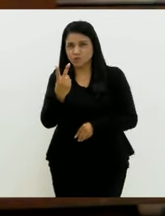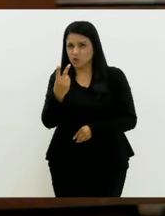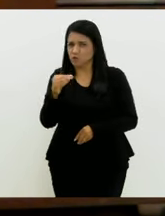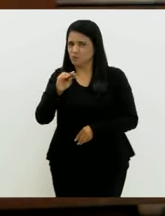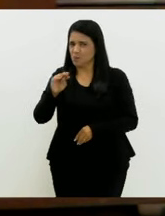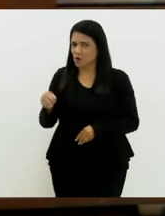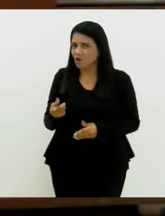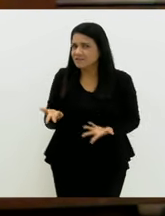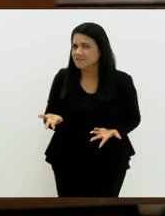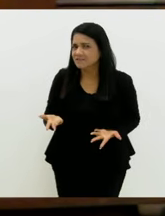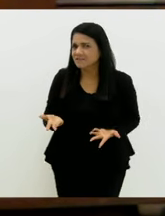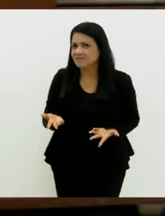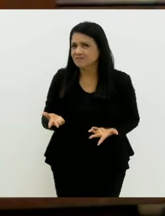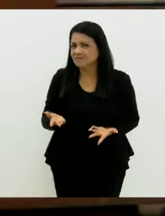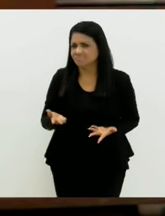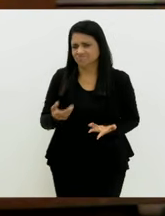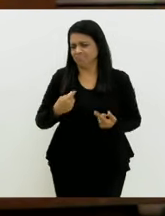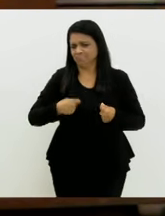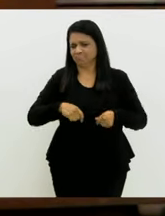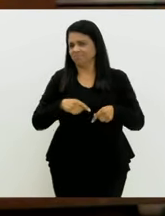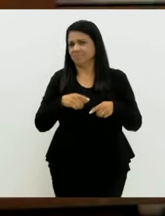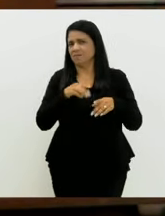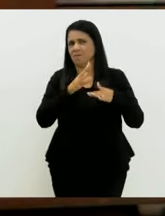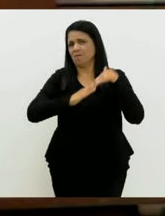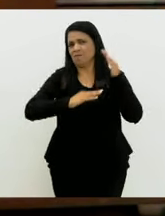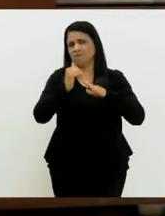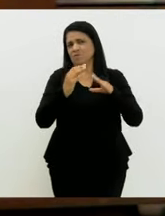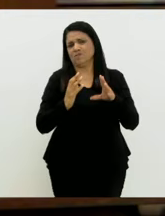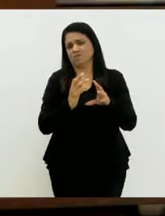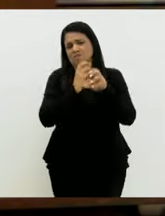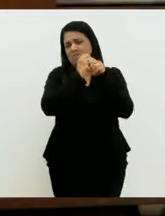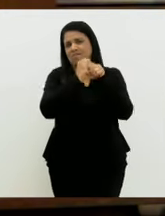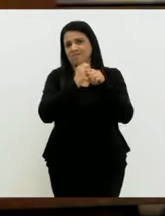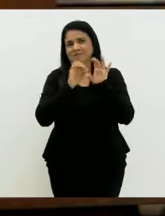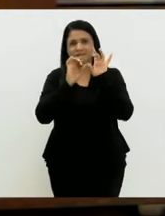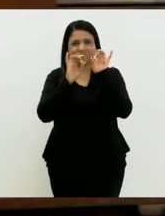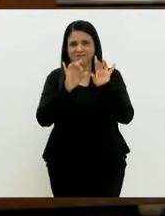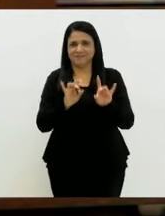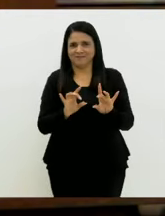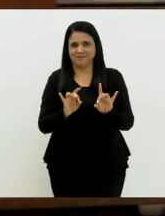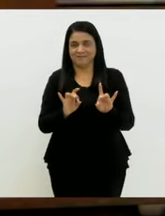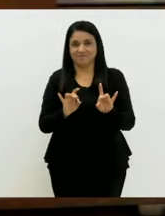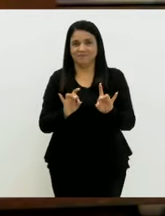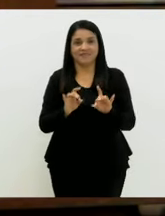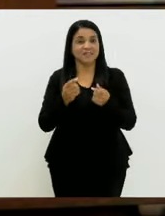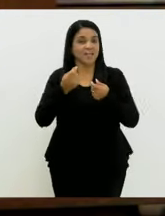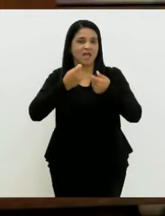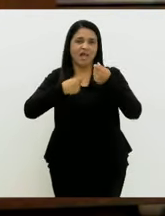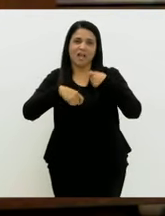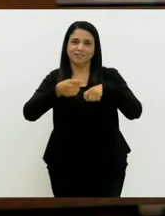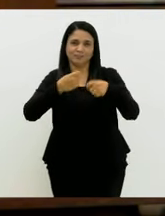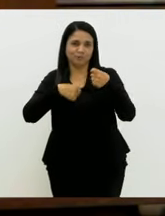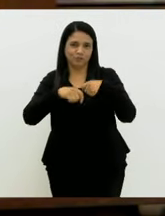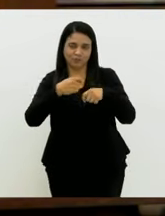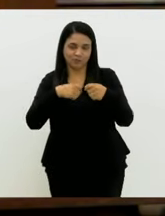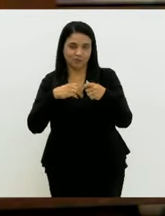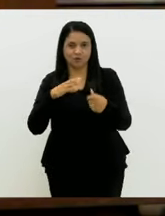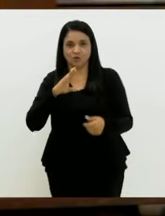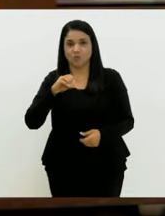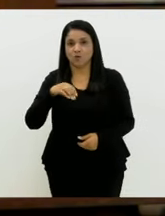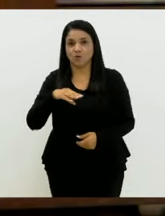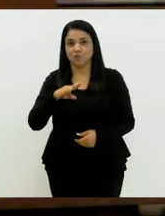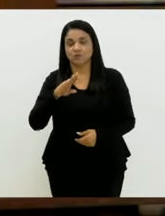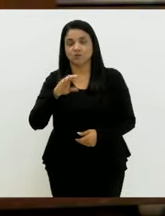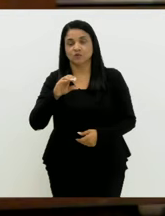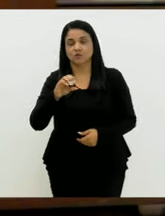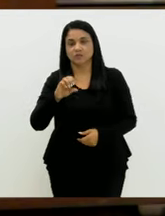Não precisa ser especialista em contabilidade, não precisa ser administrador de concessionária para